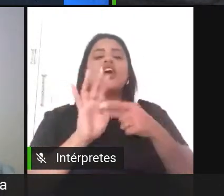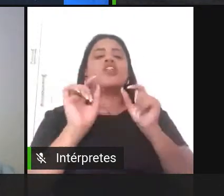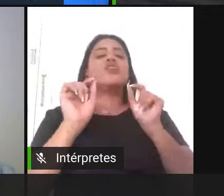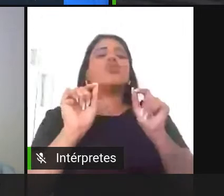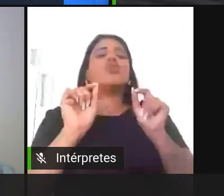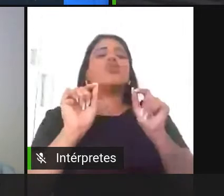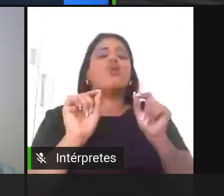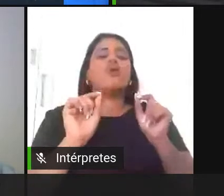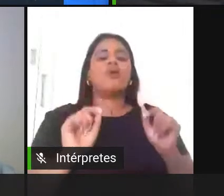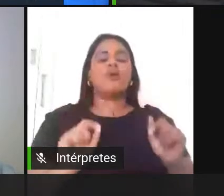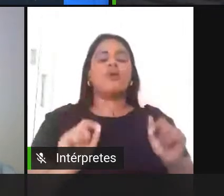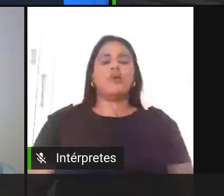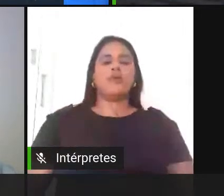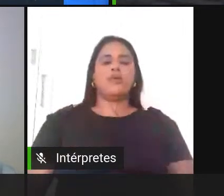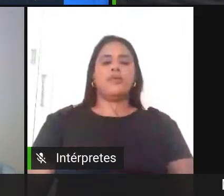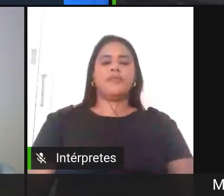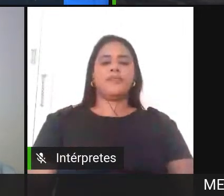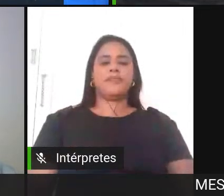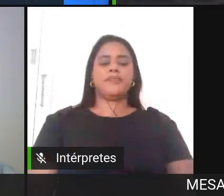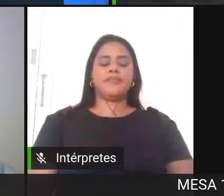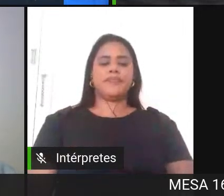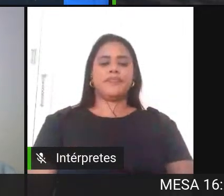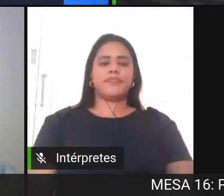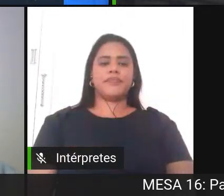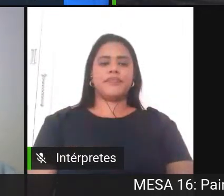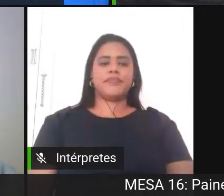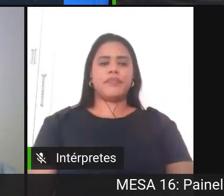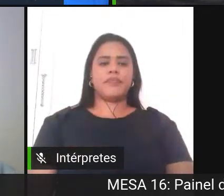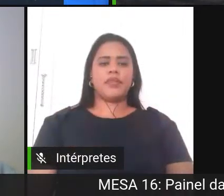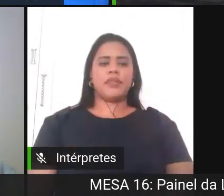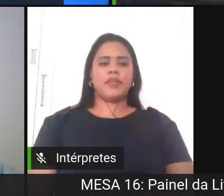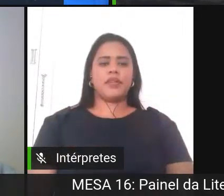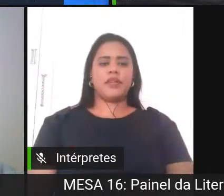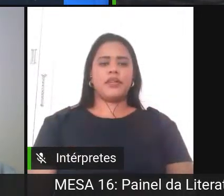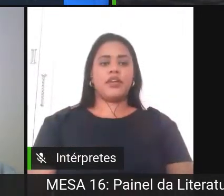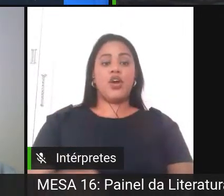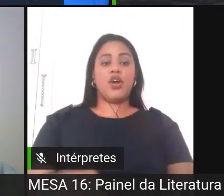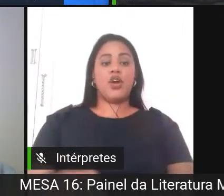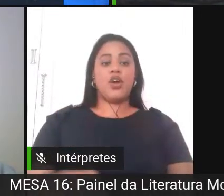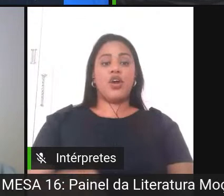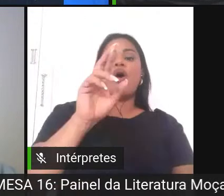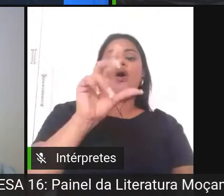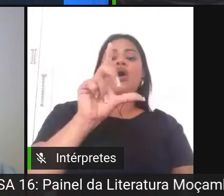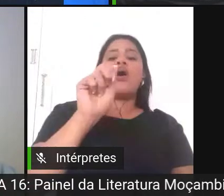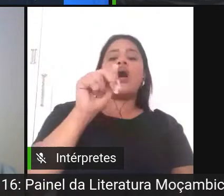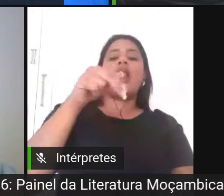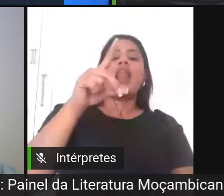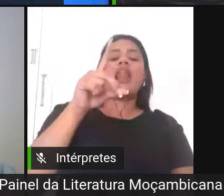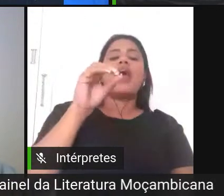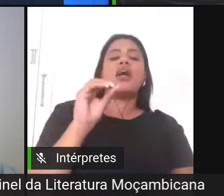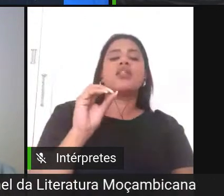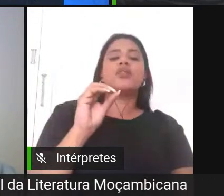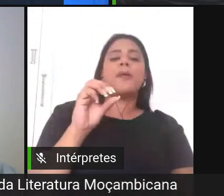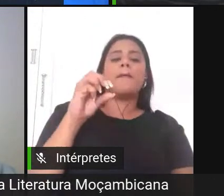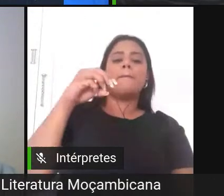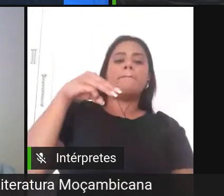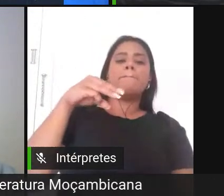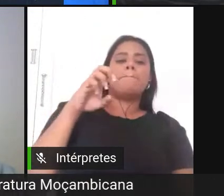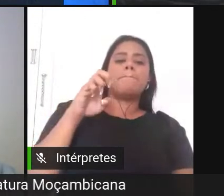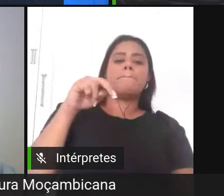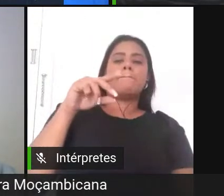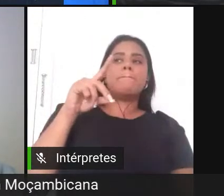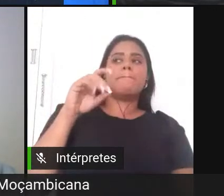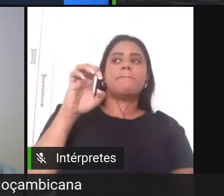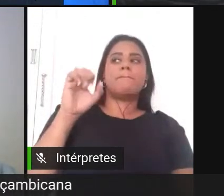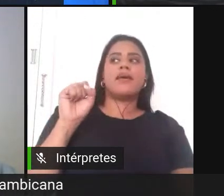Orlando Mendes em Portagem, hoje voltam à ribalta. Daí a importância